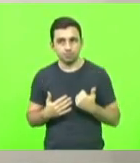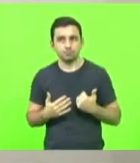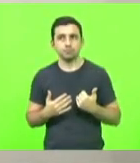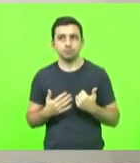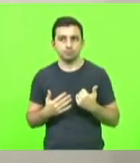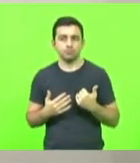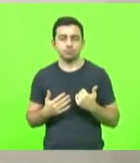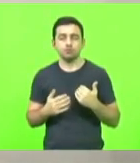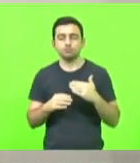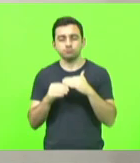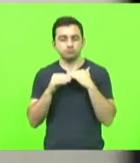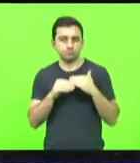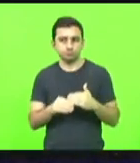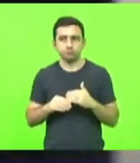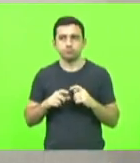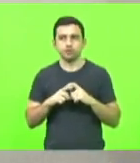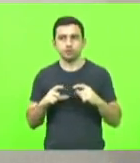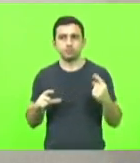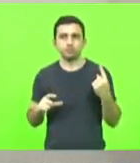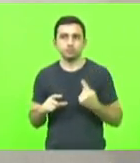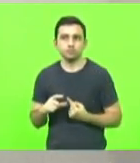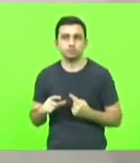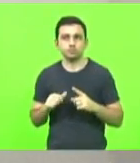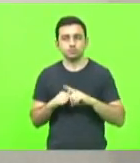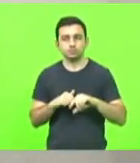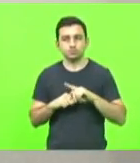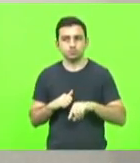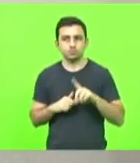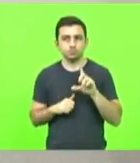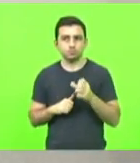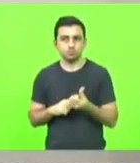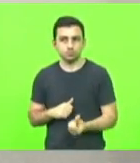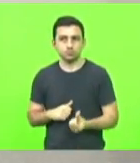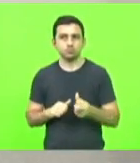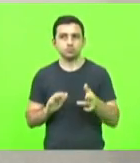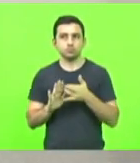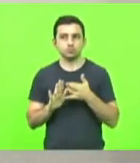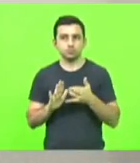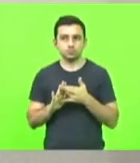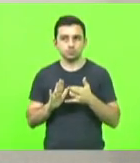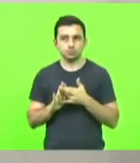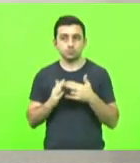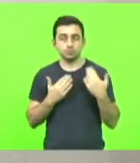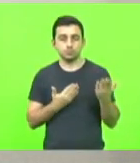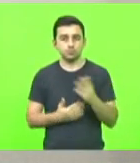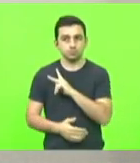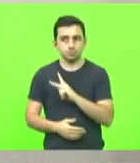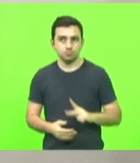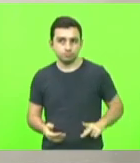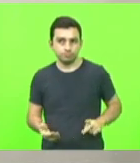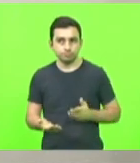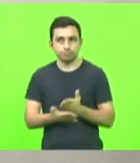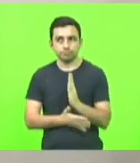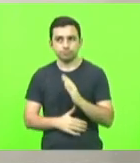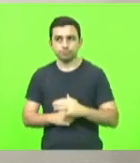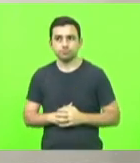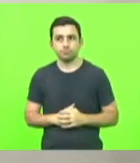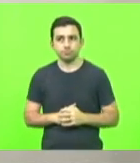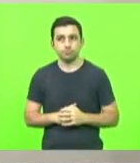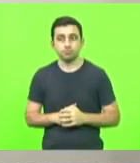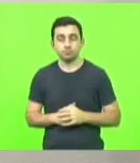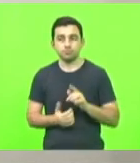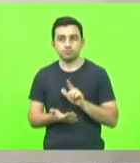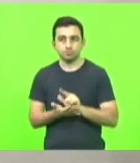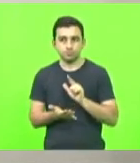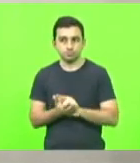que, em consonância com o parágrafo 1º do artigo 106 do Regimento Interno, o senhor presidente deu-as por aprovadas. Expediente, o